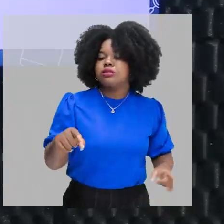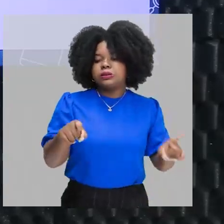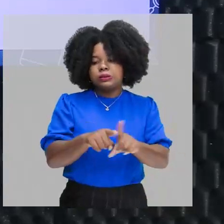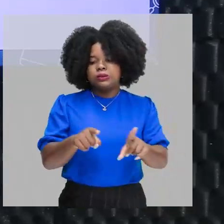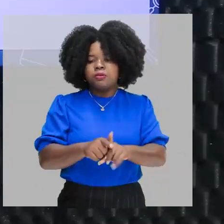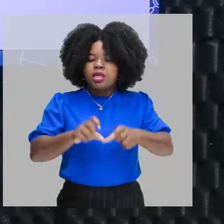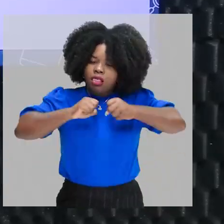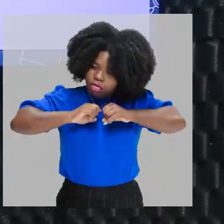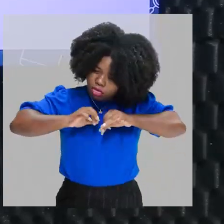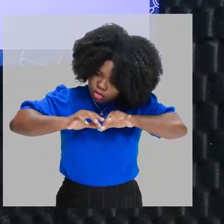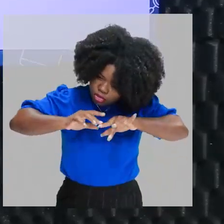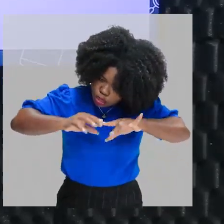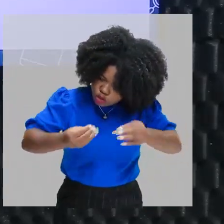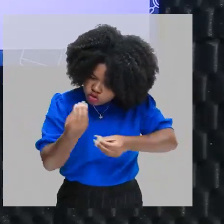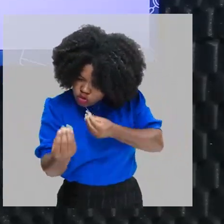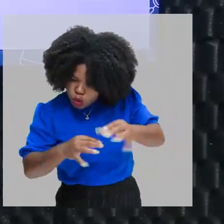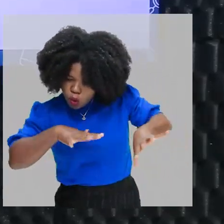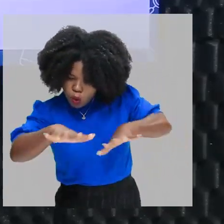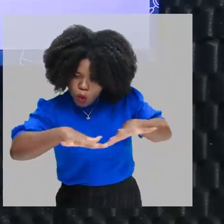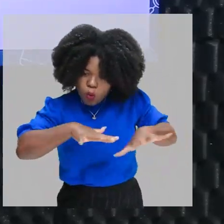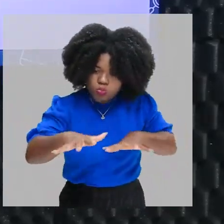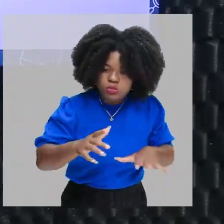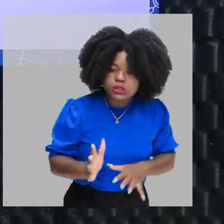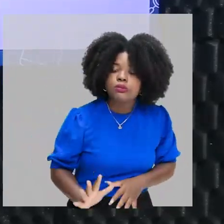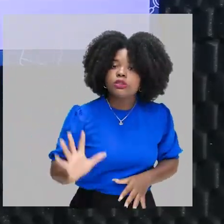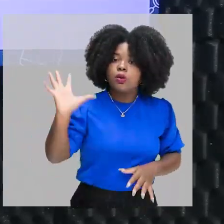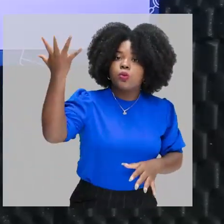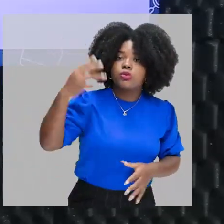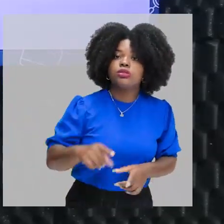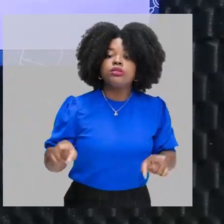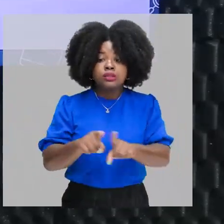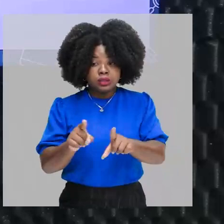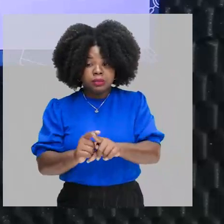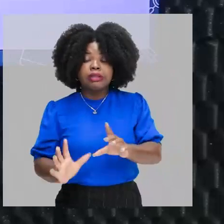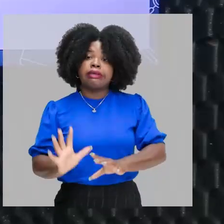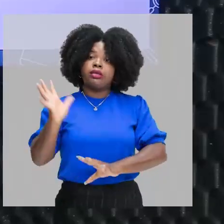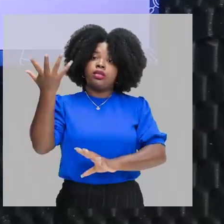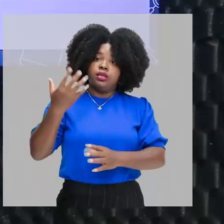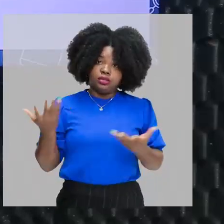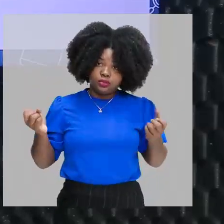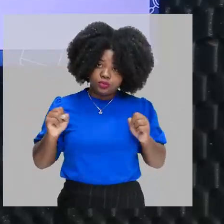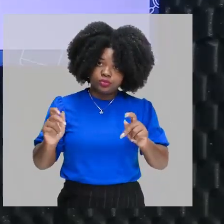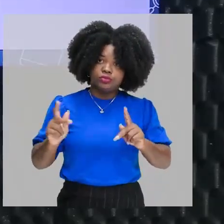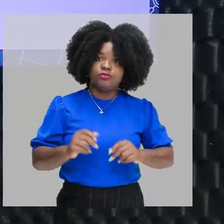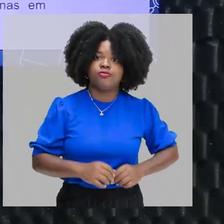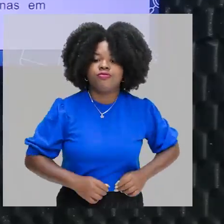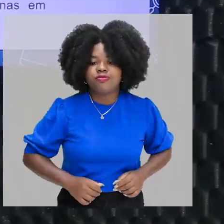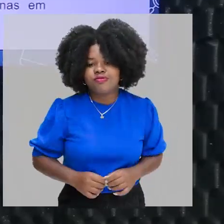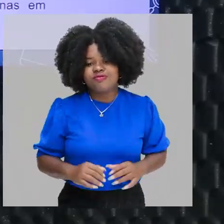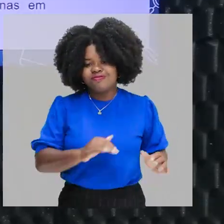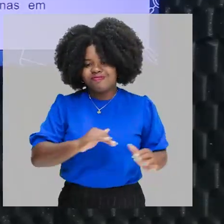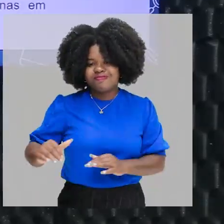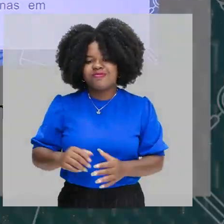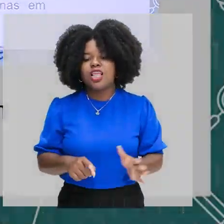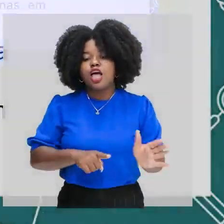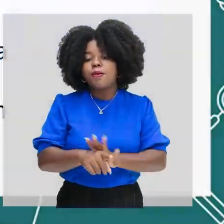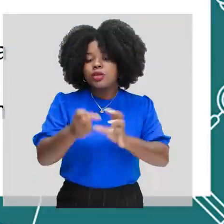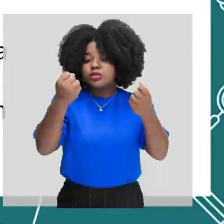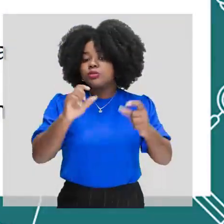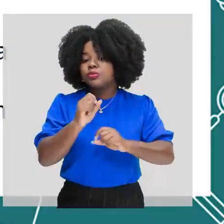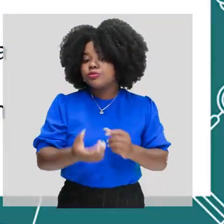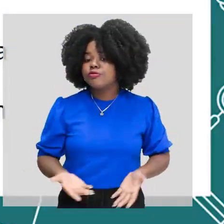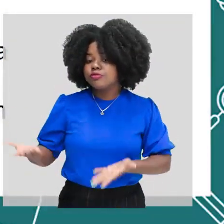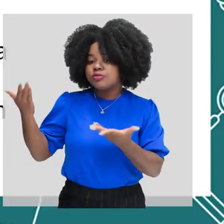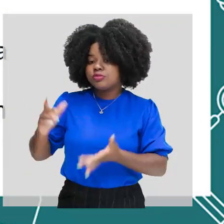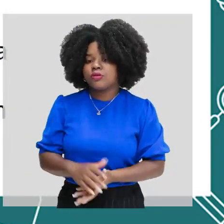da disseminação de como esse movimento se consolida e um pouco da origem, de onde ele vem. Tá? A questão é,